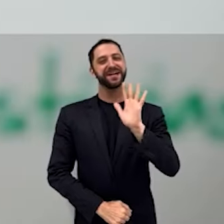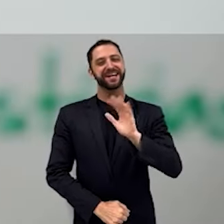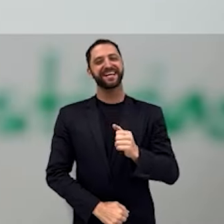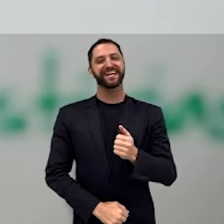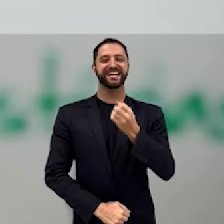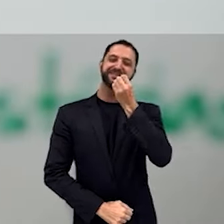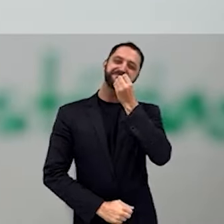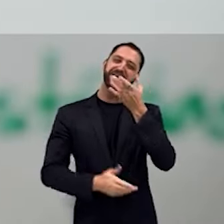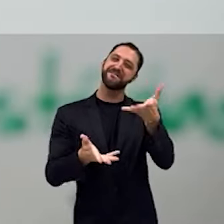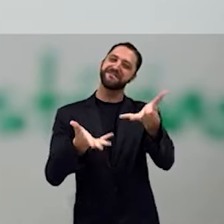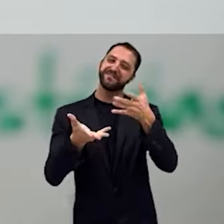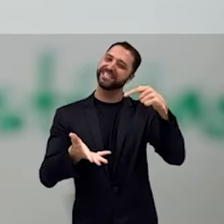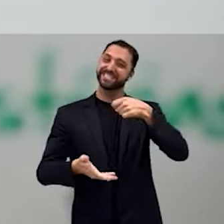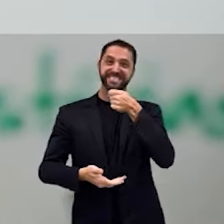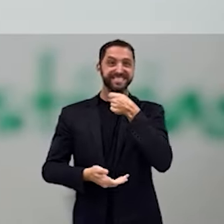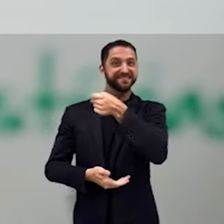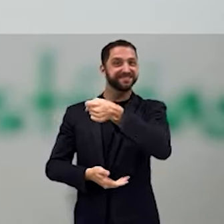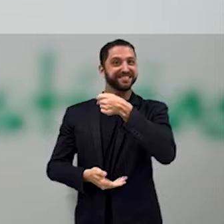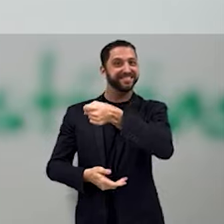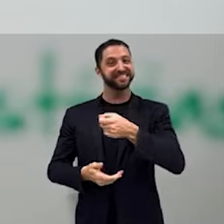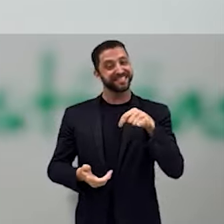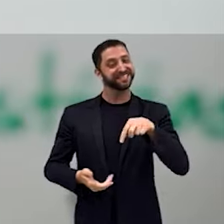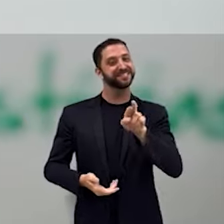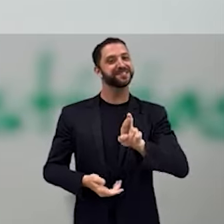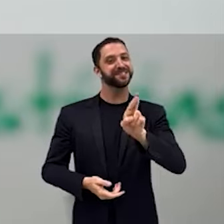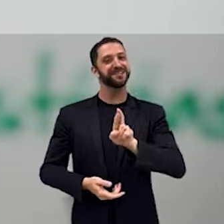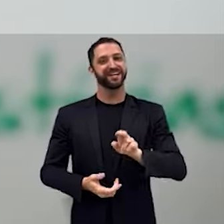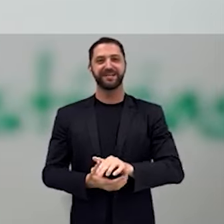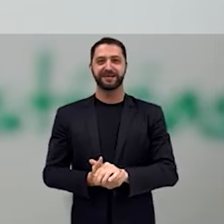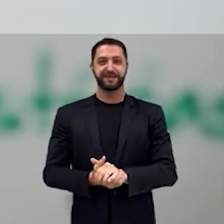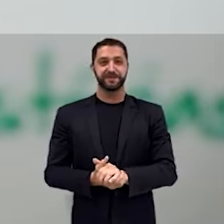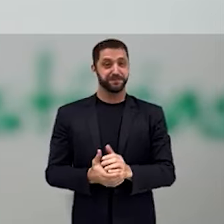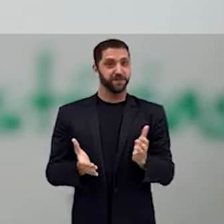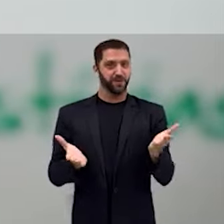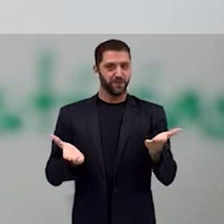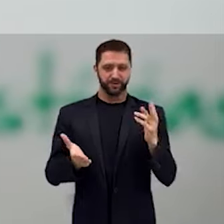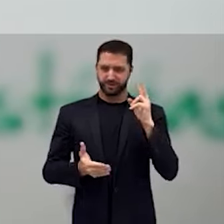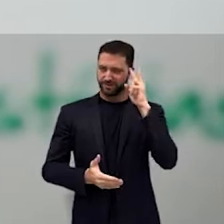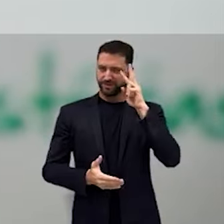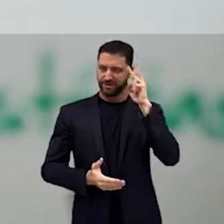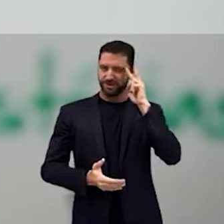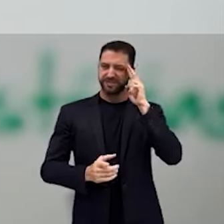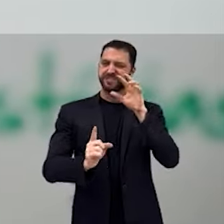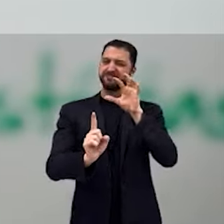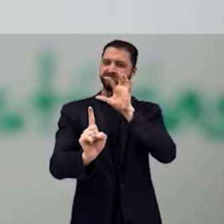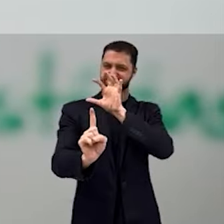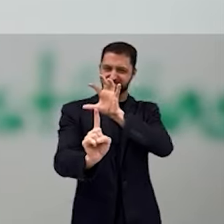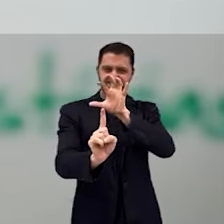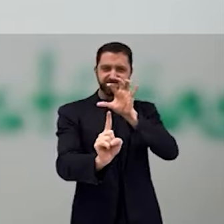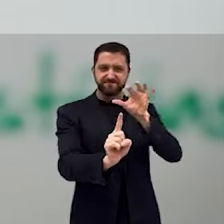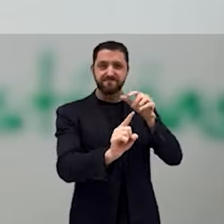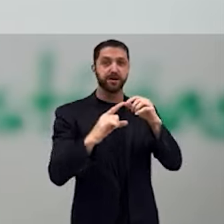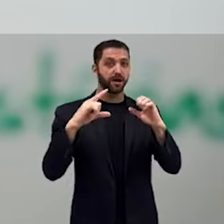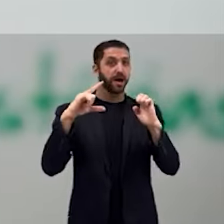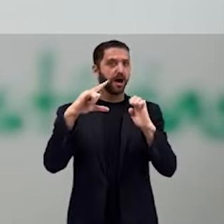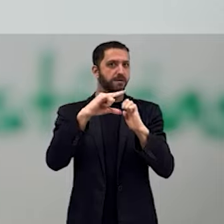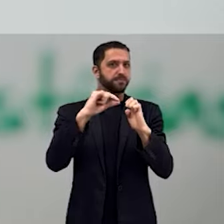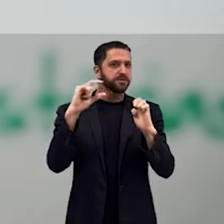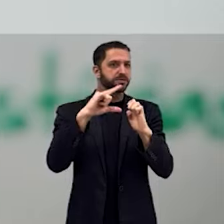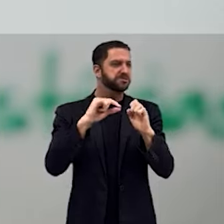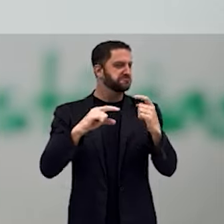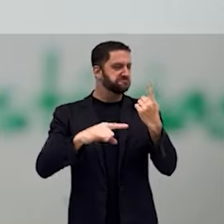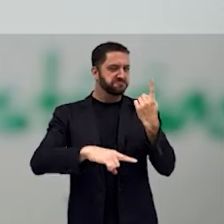Olá, sejam todos muito bem-vindos ao nosso Conexão Social. Hoje estamos prestes a mergulhar numa